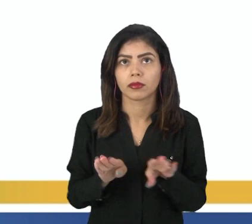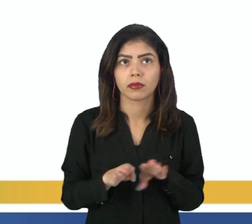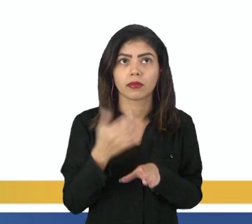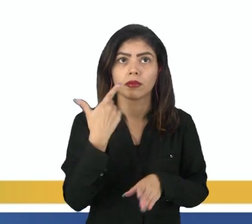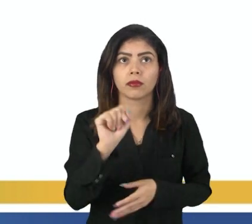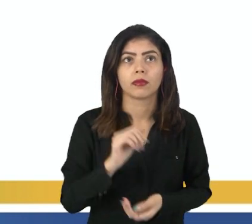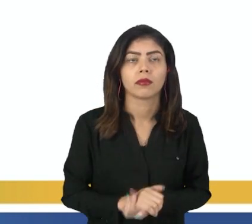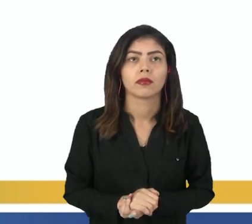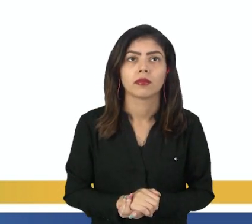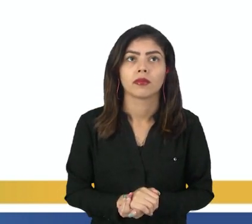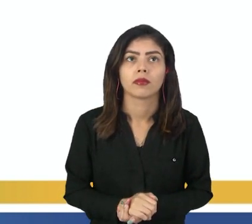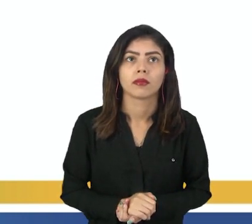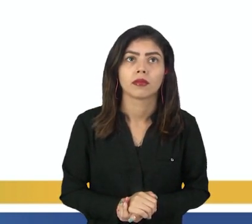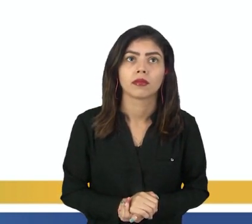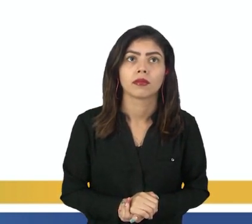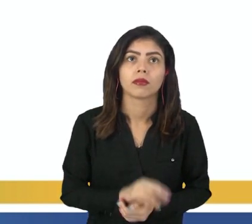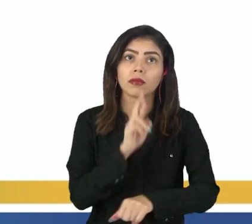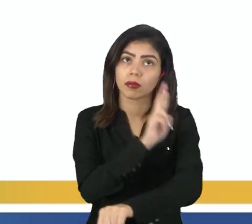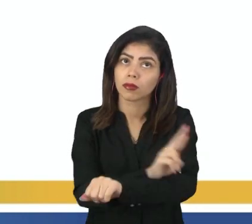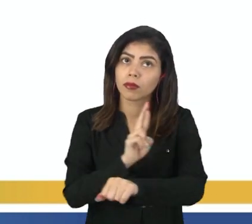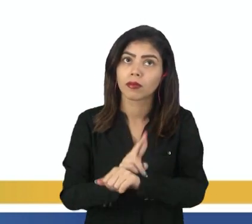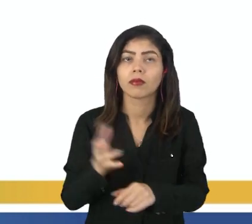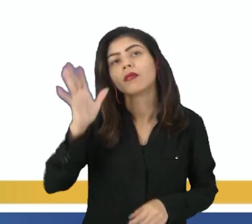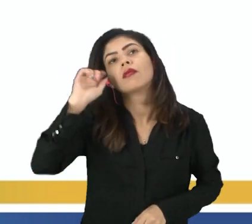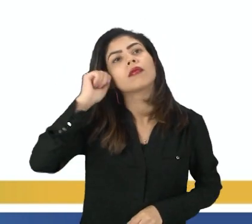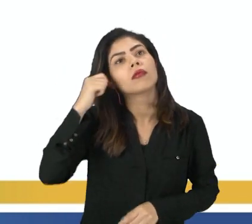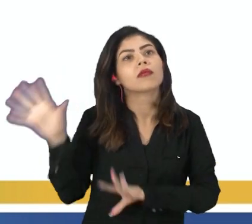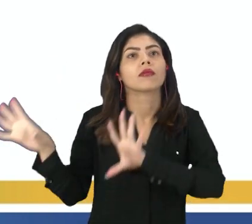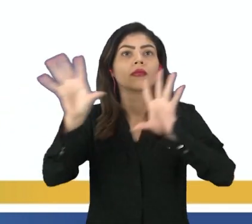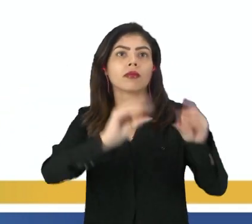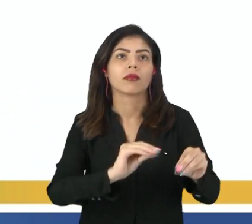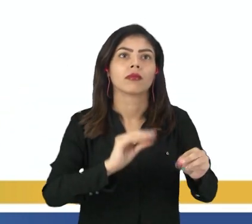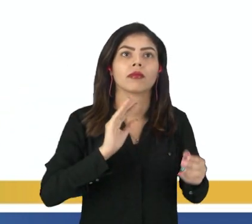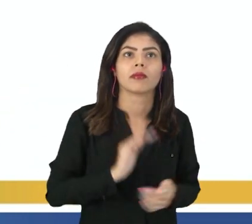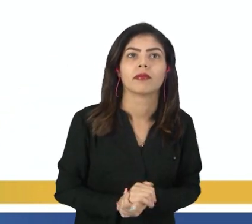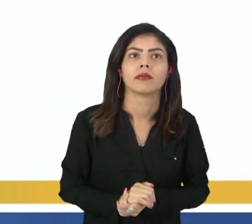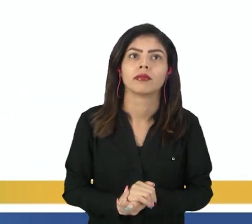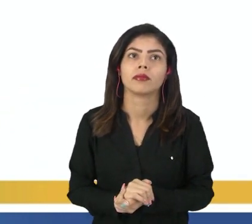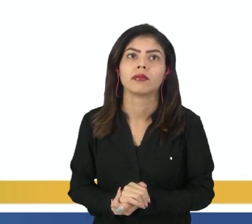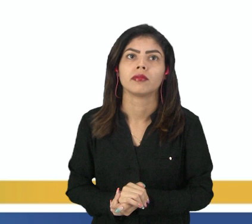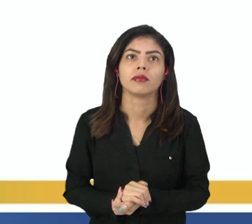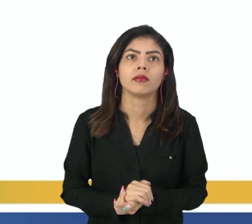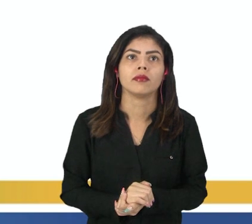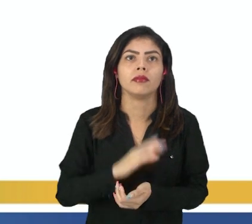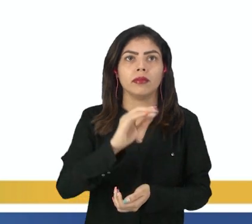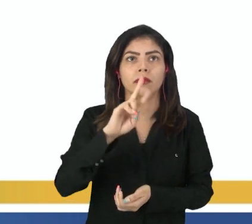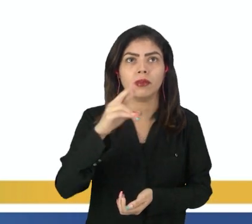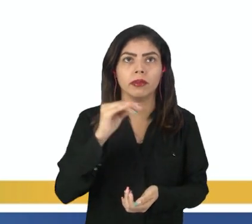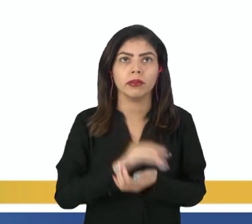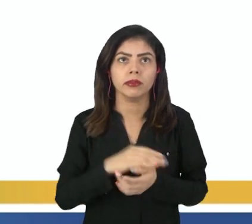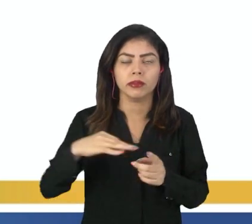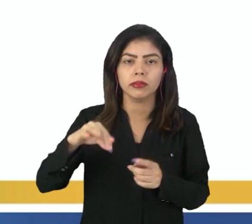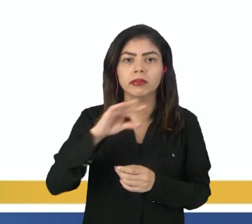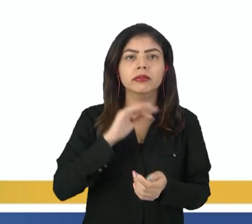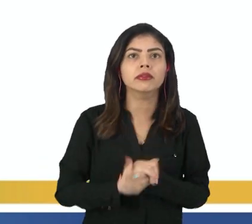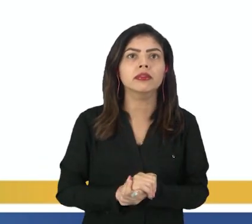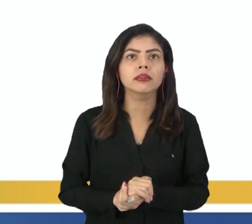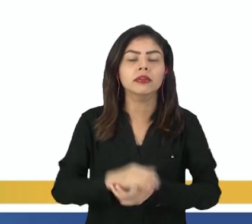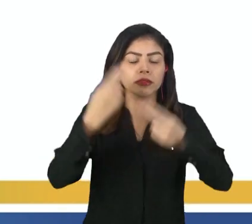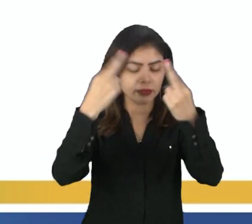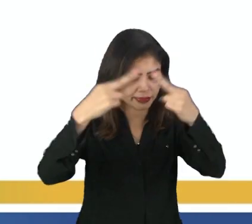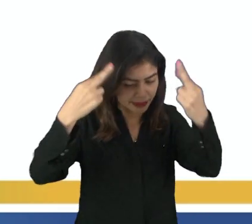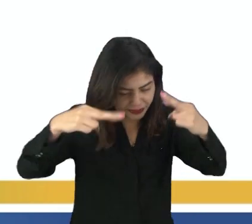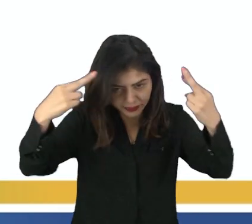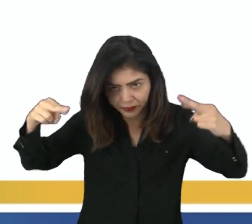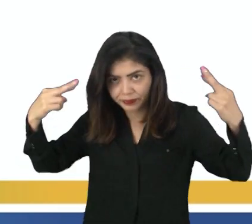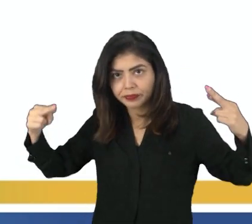linguística. Para a religião, os negros trouxeram a crença nos espíritos, o candomblé.